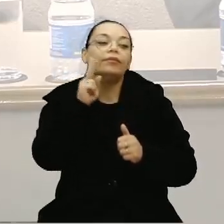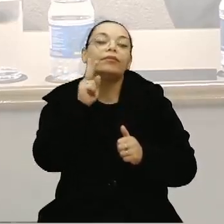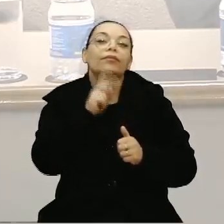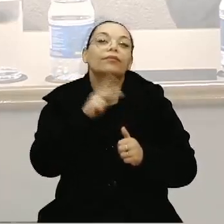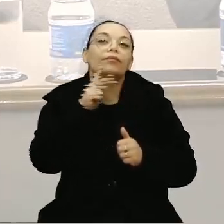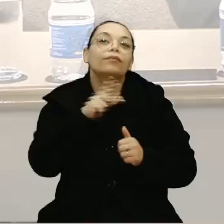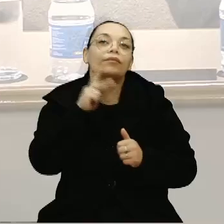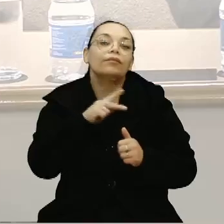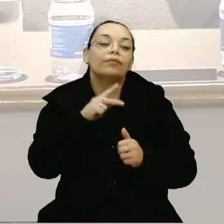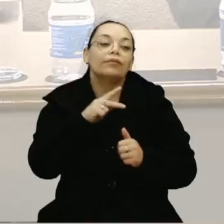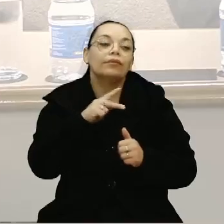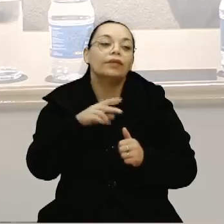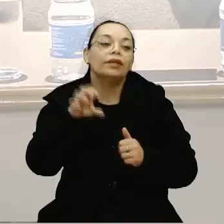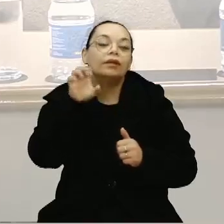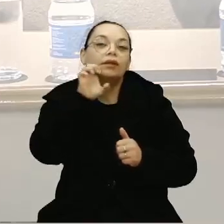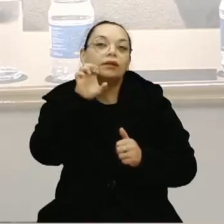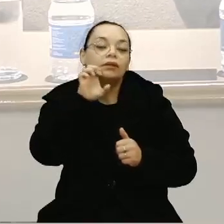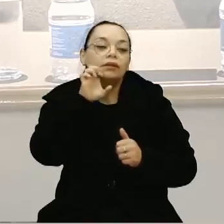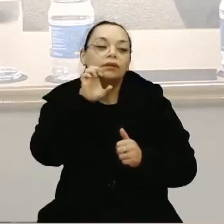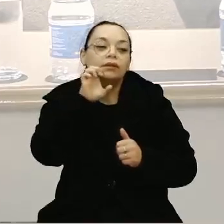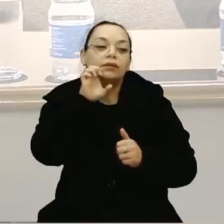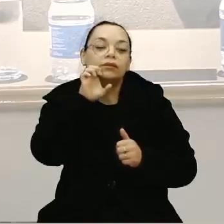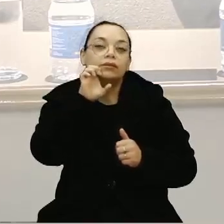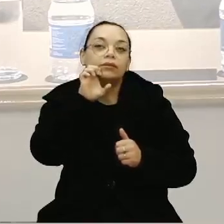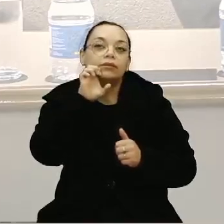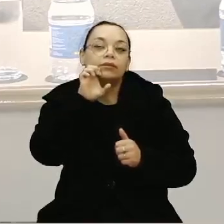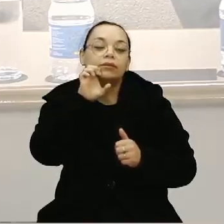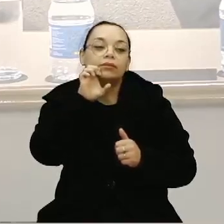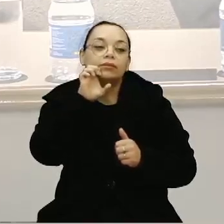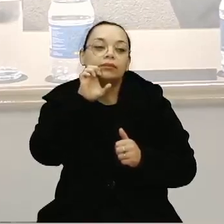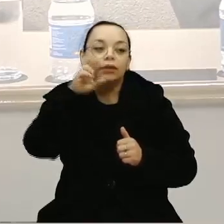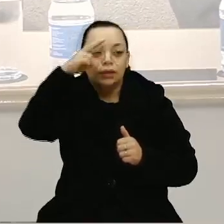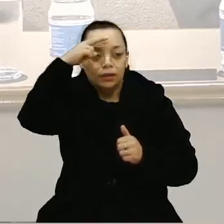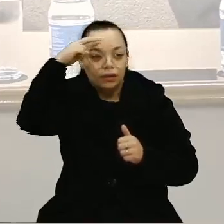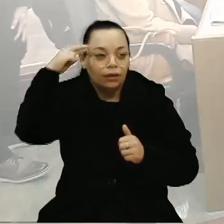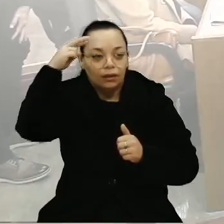vereador Estela Balardim e vereador Rafael Bueno. Era isso, senhor presidente.